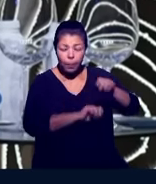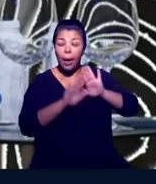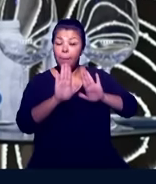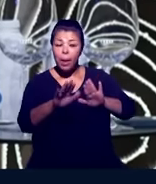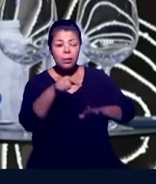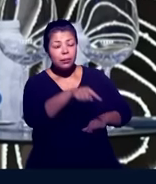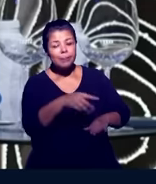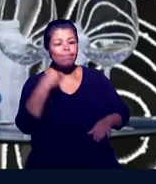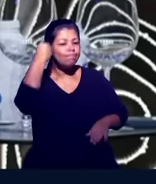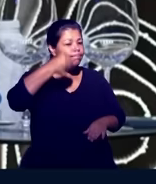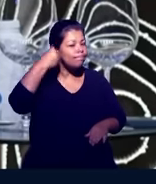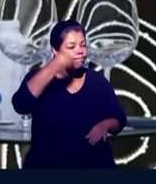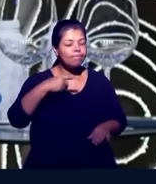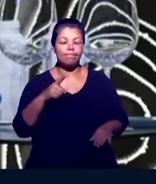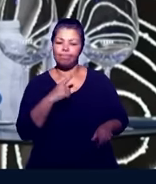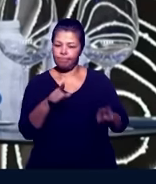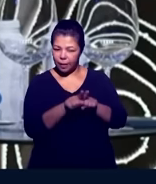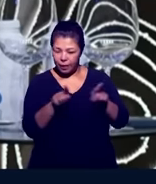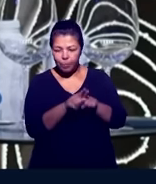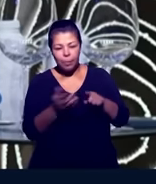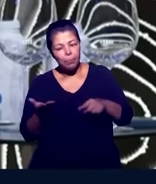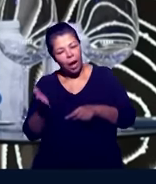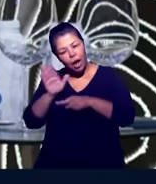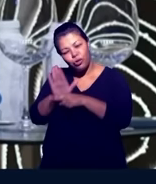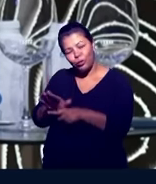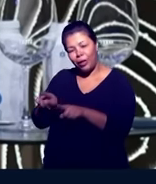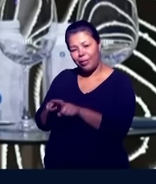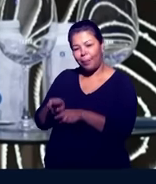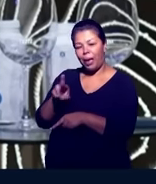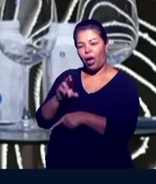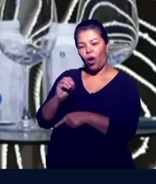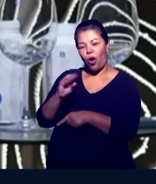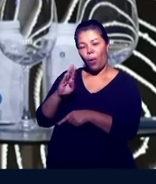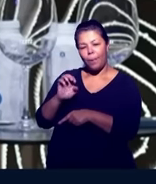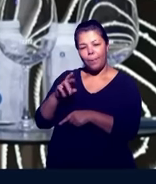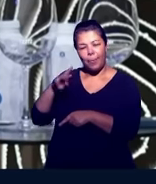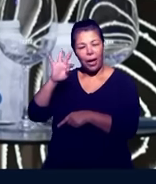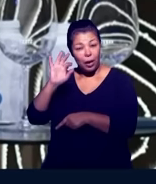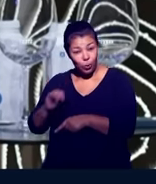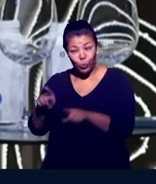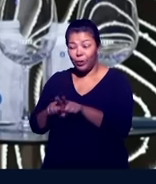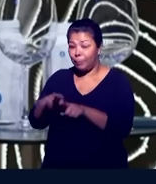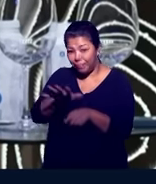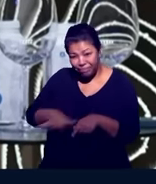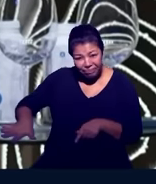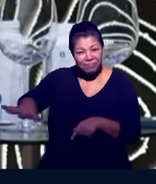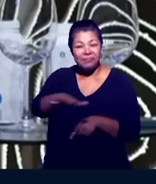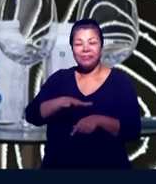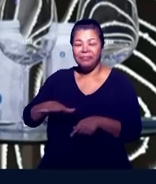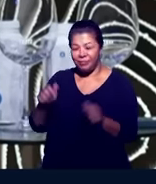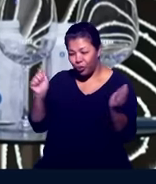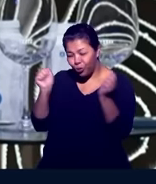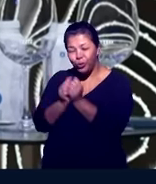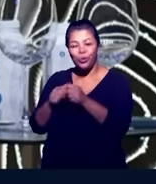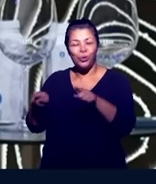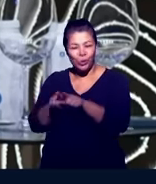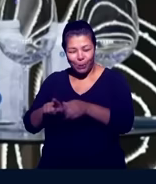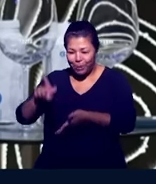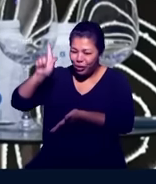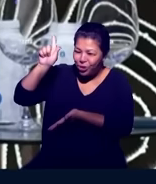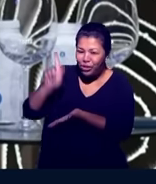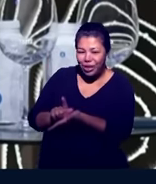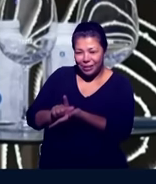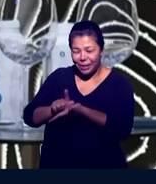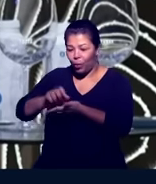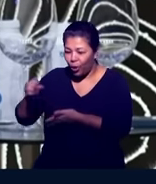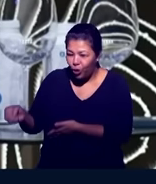vai permitir muito ajudar o Roberto Campos nessa tarefa de diálogo né Sobretudo com o ministério da gestão e